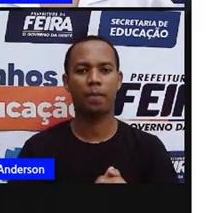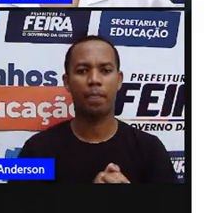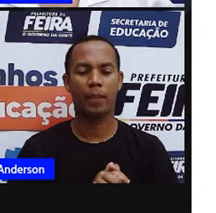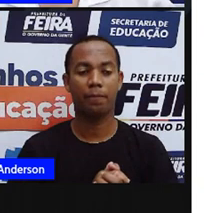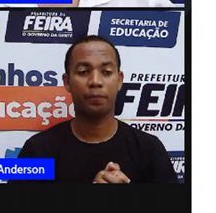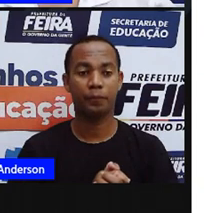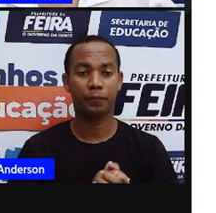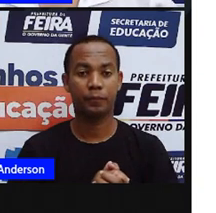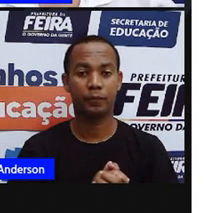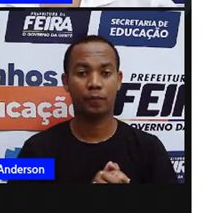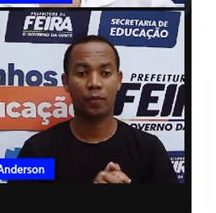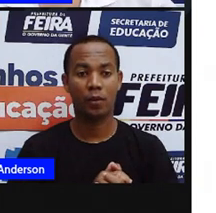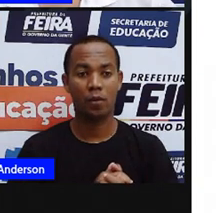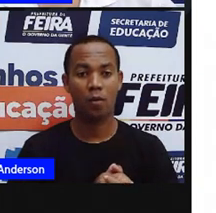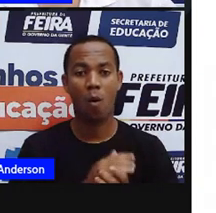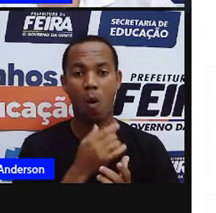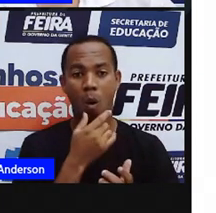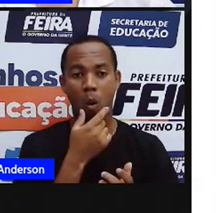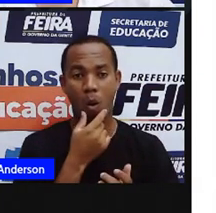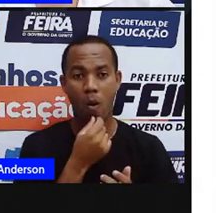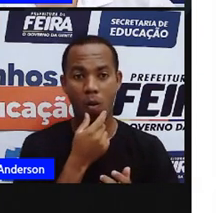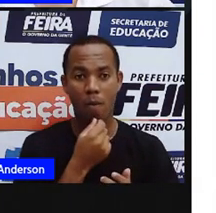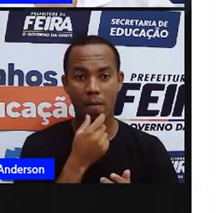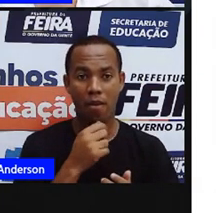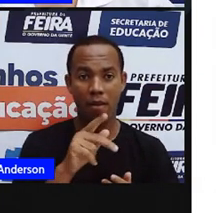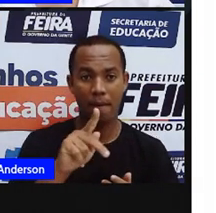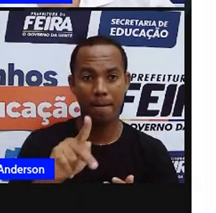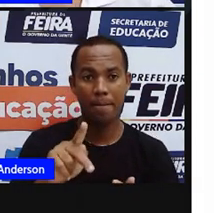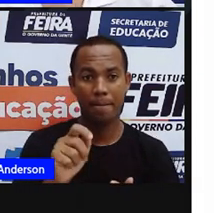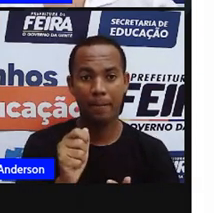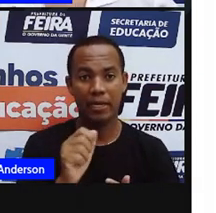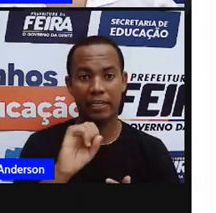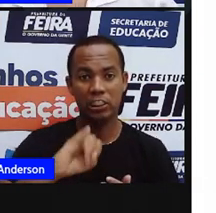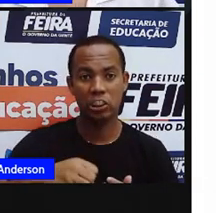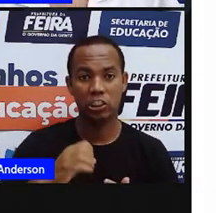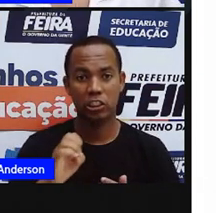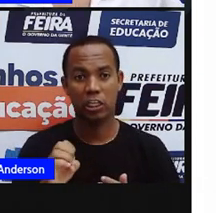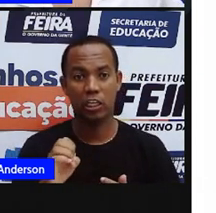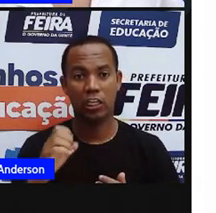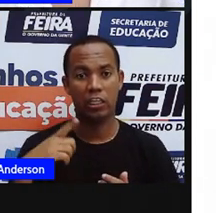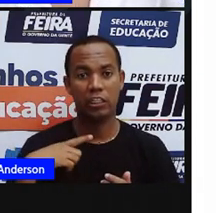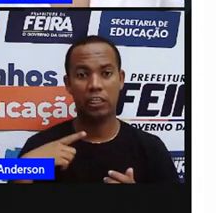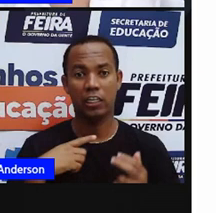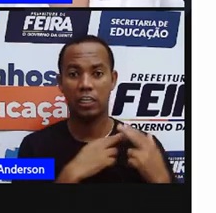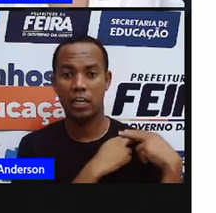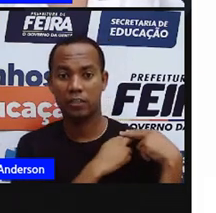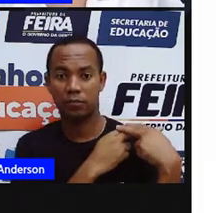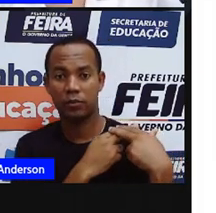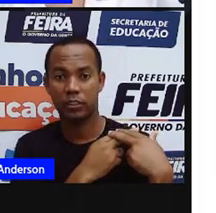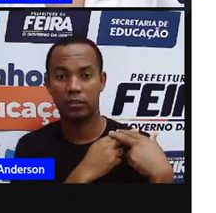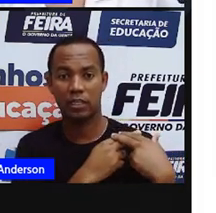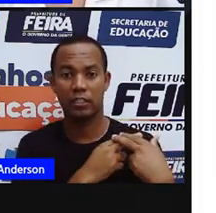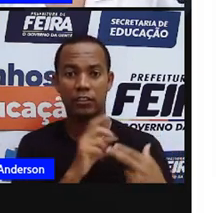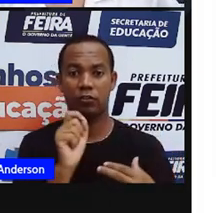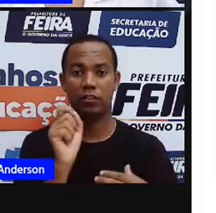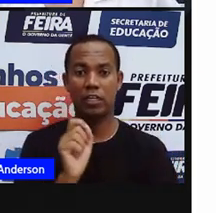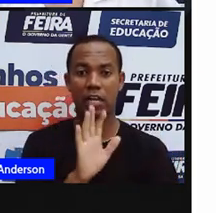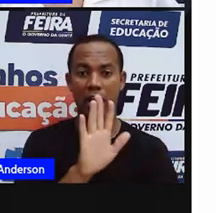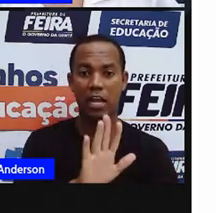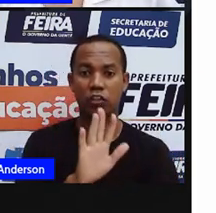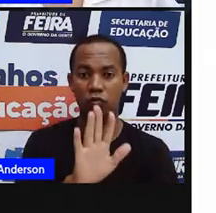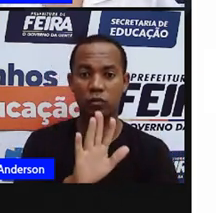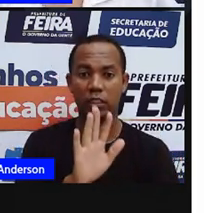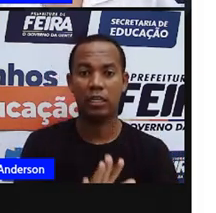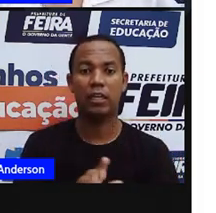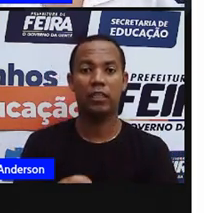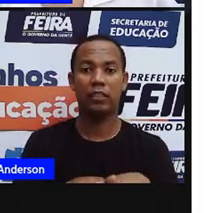O pajé, né, também tem a função de líder espiritual da tribo. Ele conhece os meios de entrar em contato com os